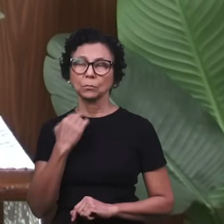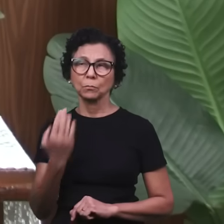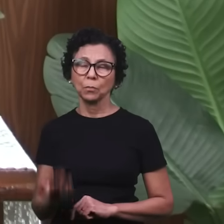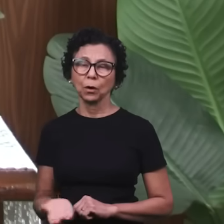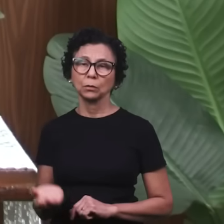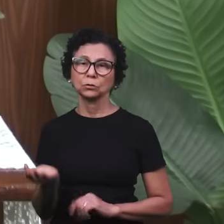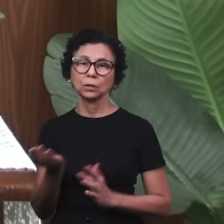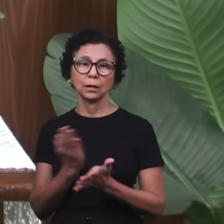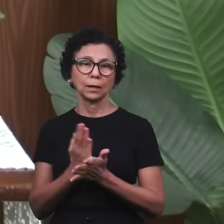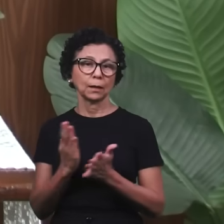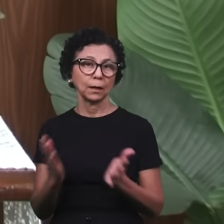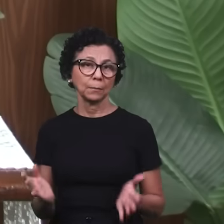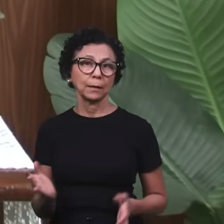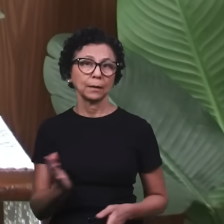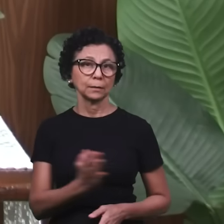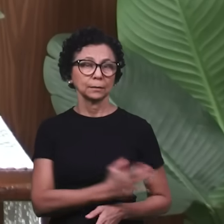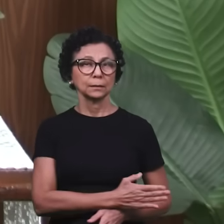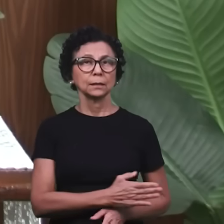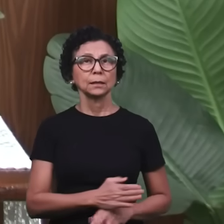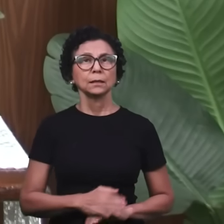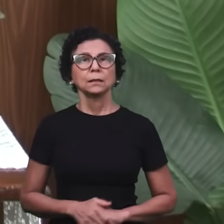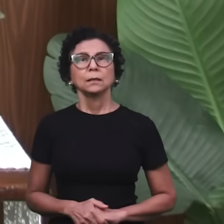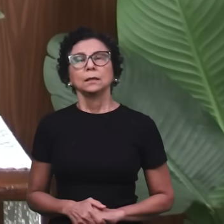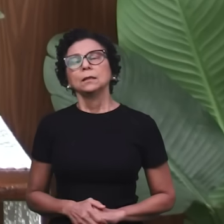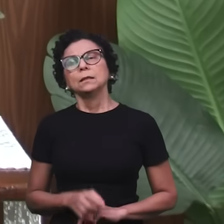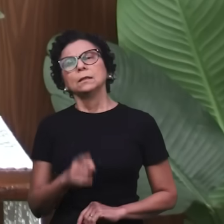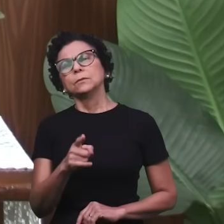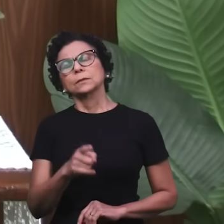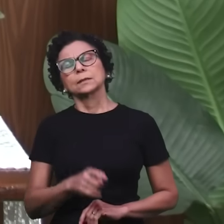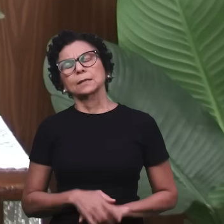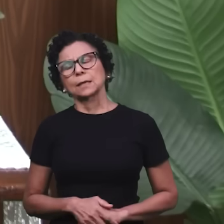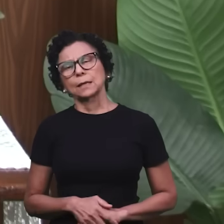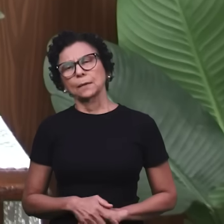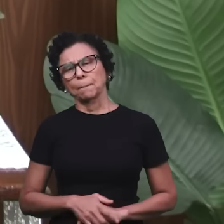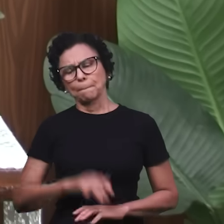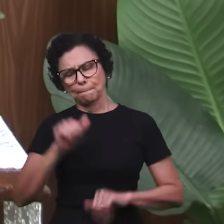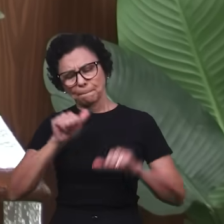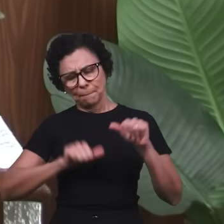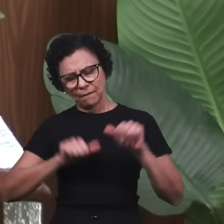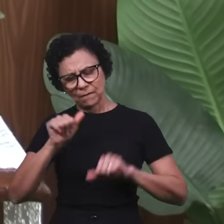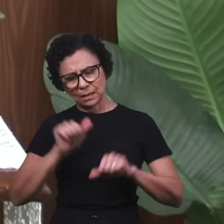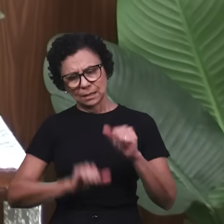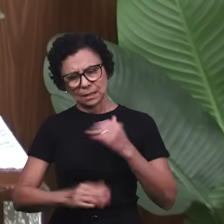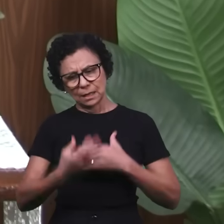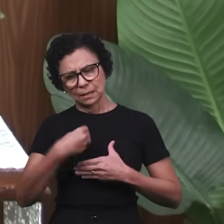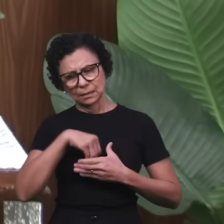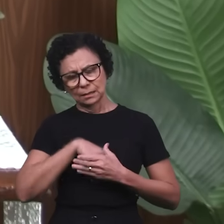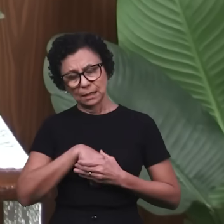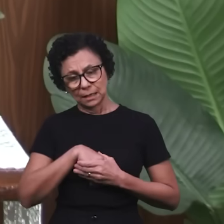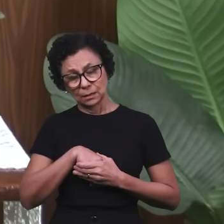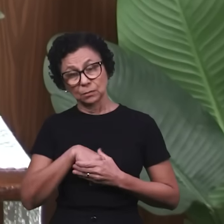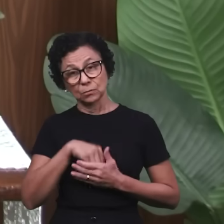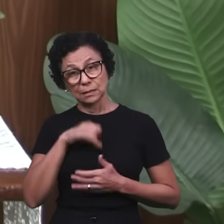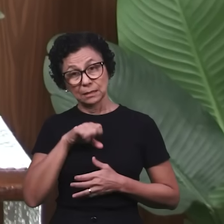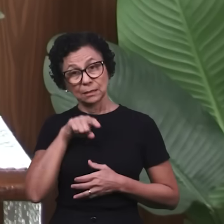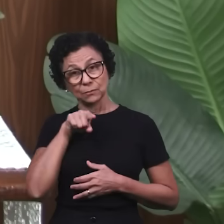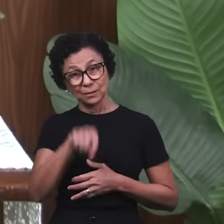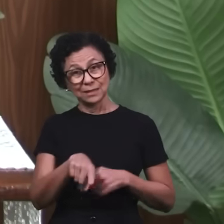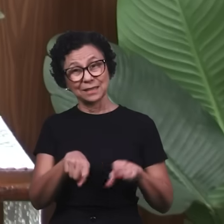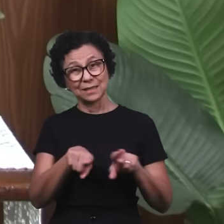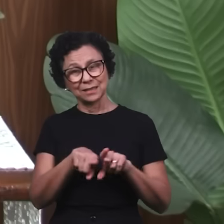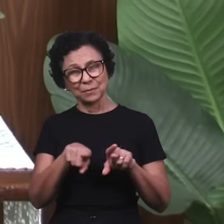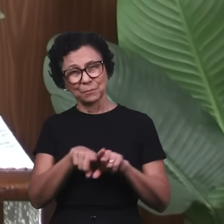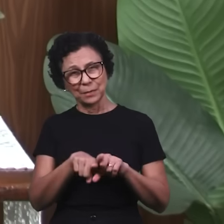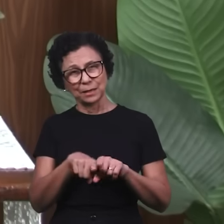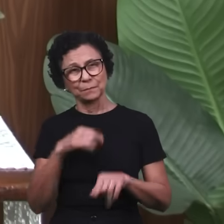nessa hora você precisa começar a meditar na sua vida, se esse trabalho ele está vivo no seu